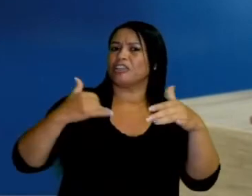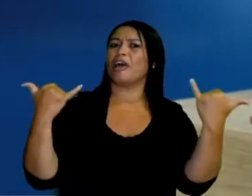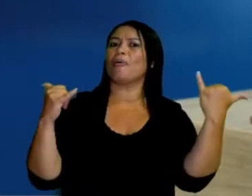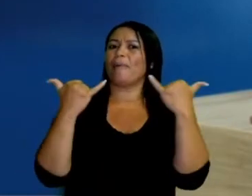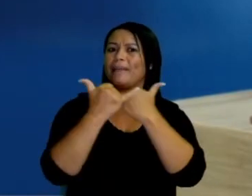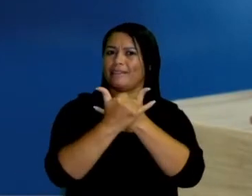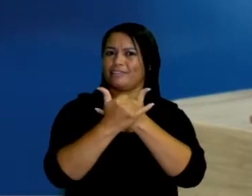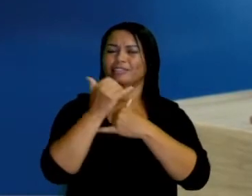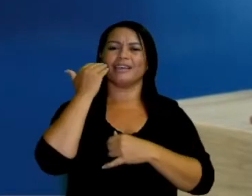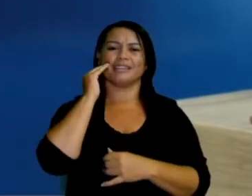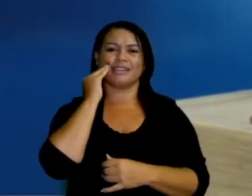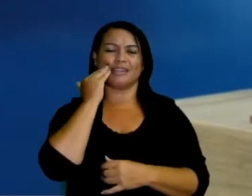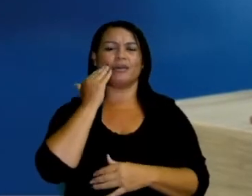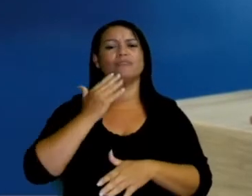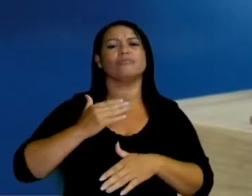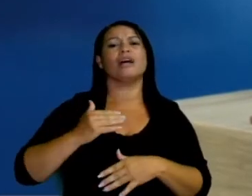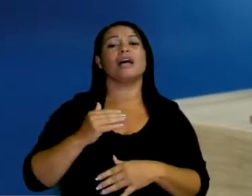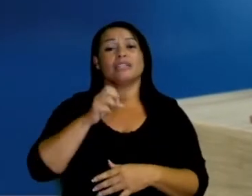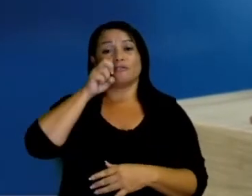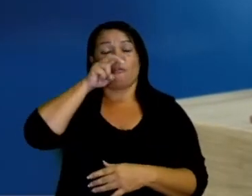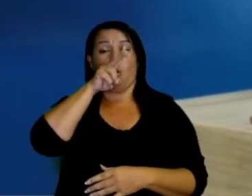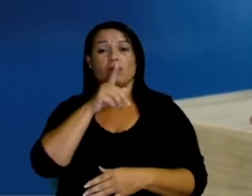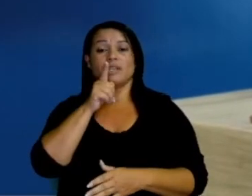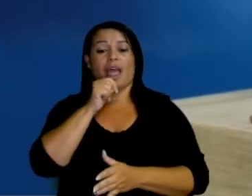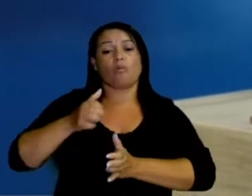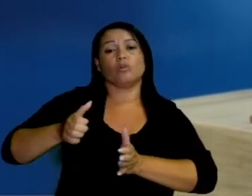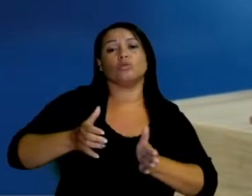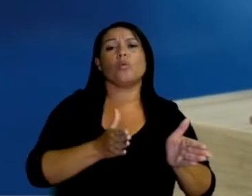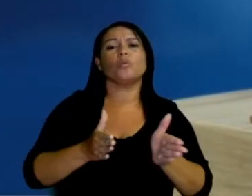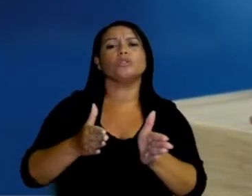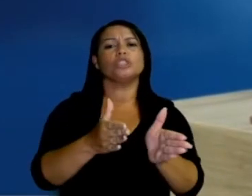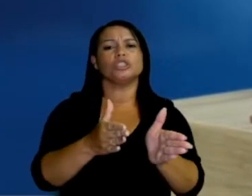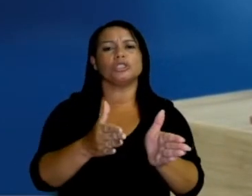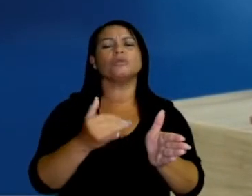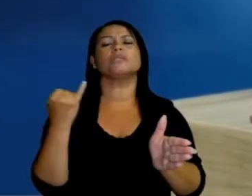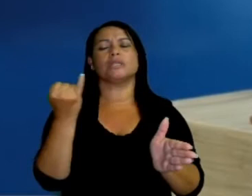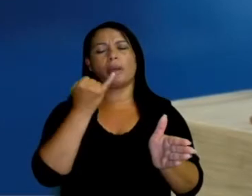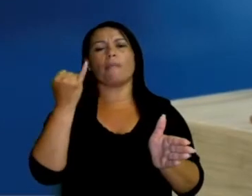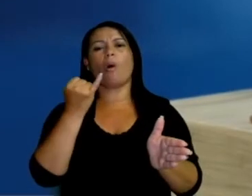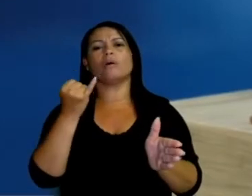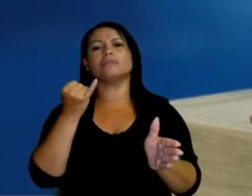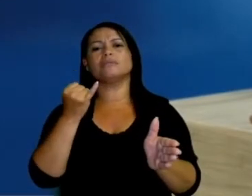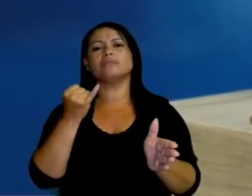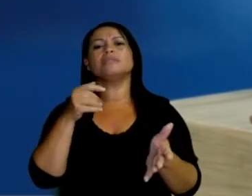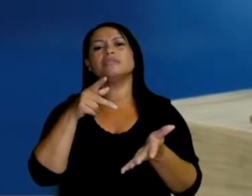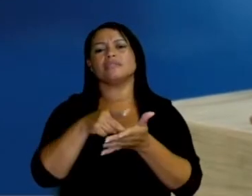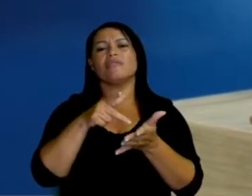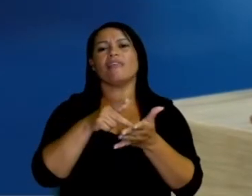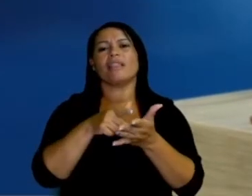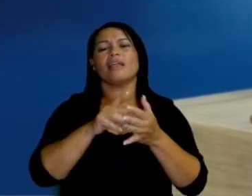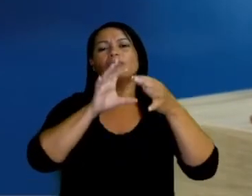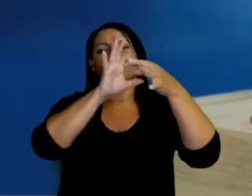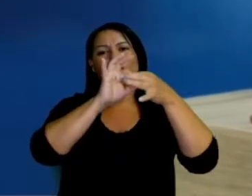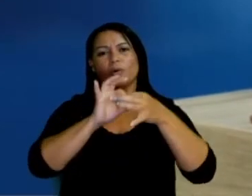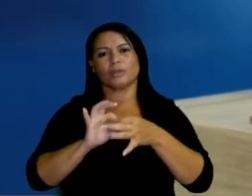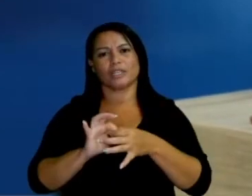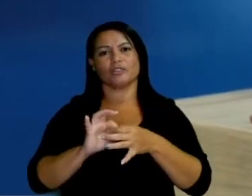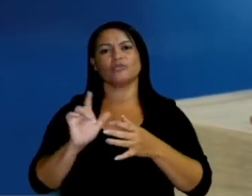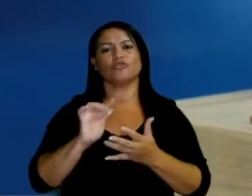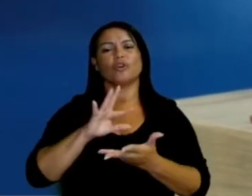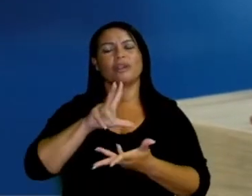a partir, né, da força dos rios. E aí a gente tem uma importância nesse sentido para o nosso contexto hidrográfico, tá